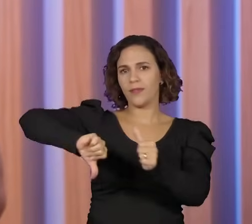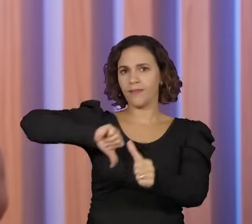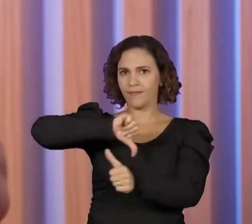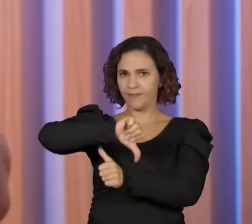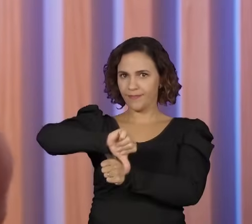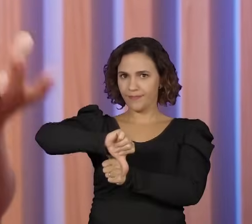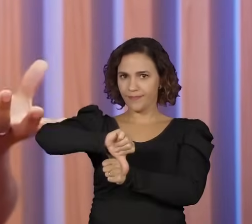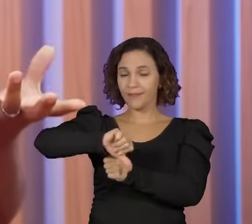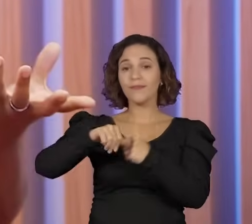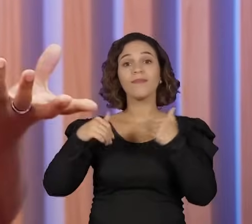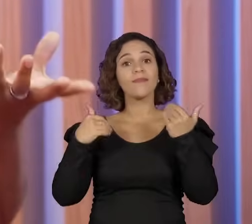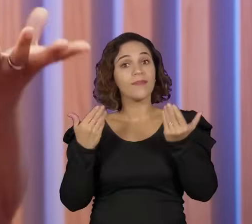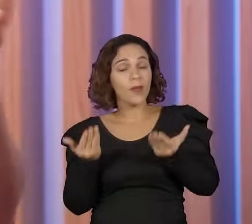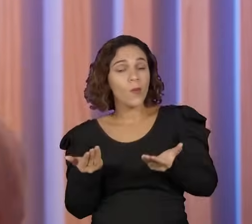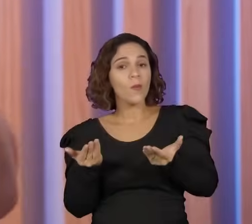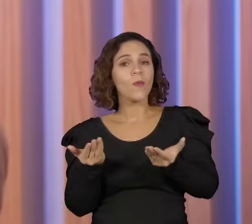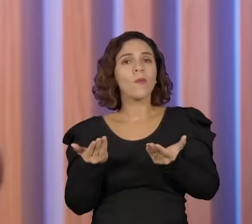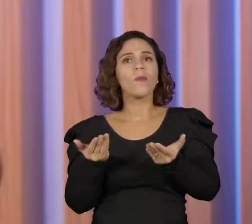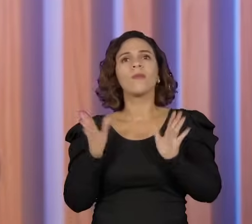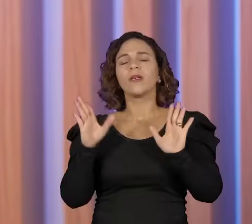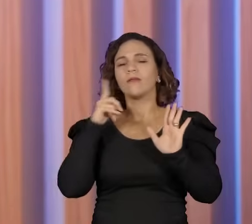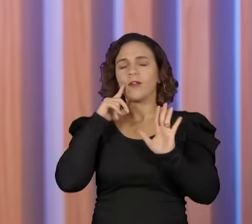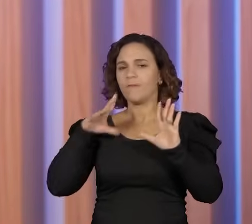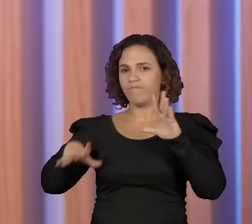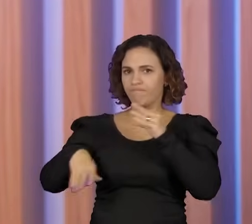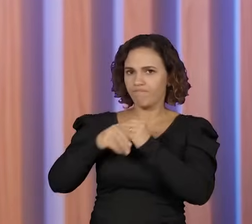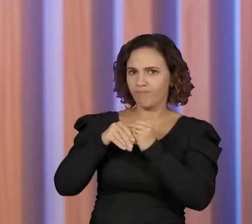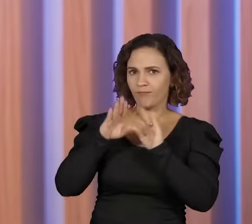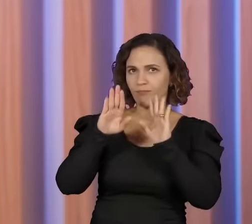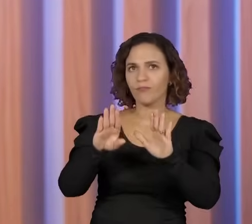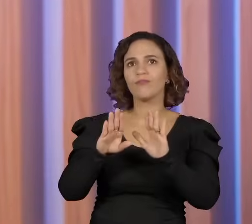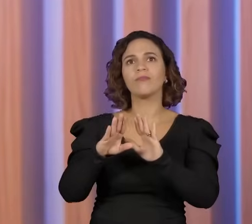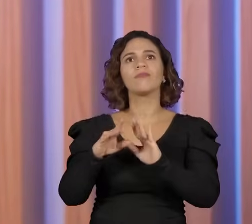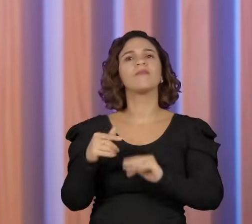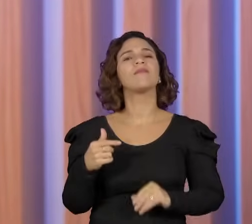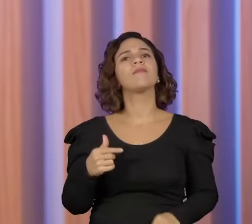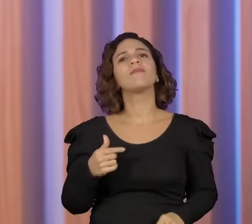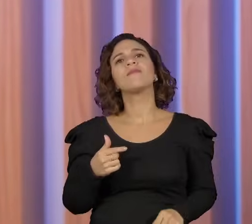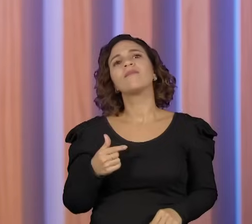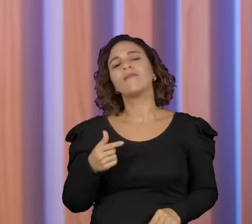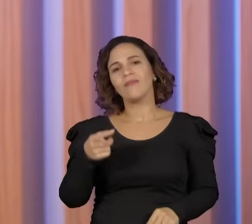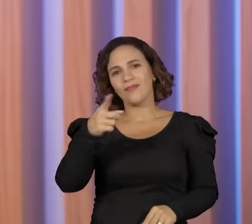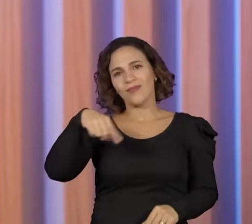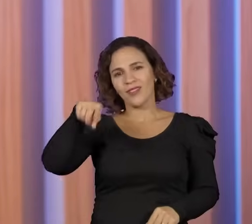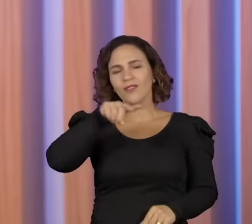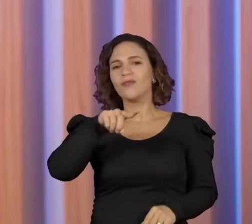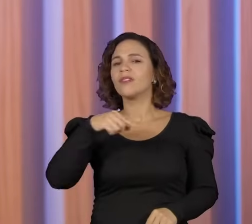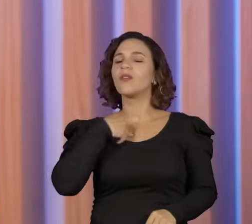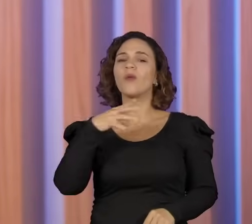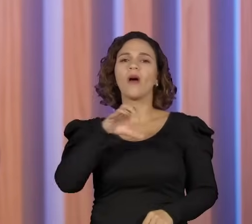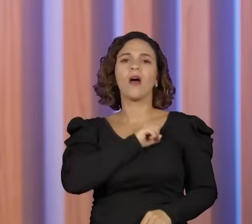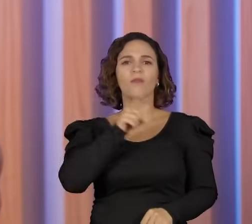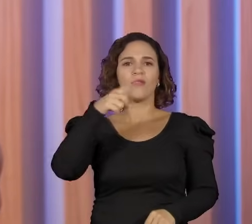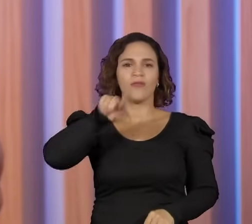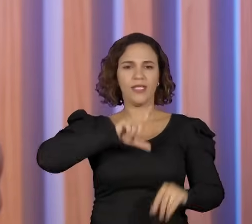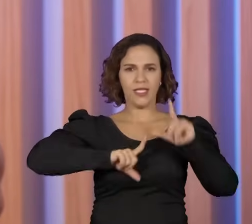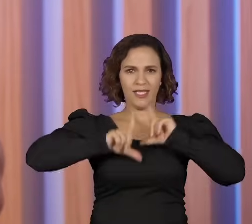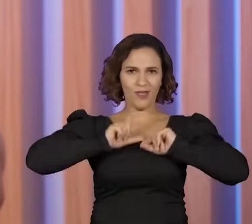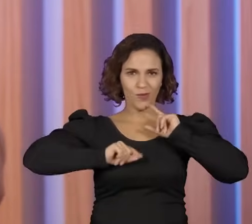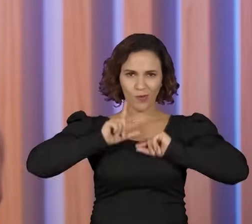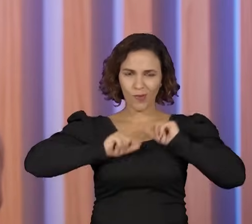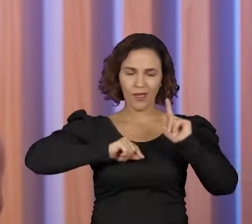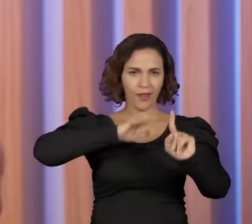primeiro, só fazendo um parênteses, amo vocês do culto à deusa da Wicca, mas para